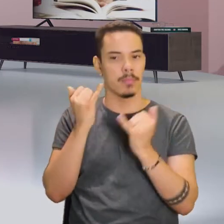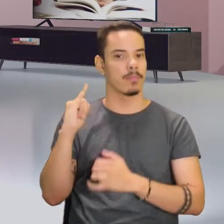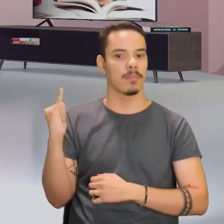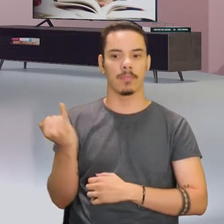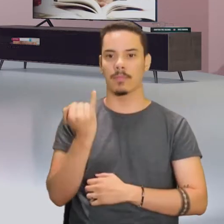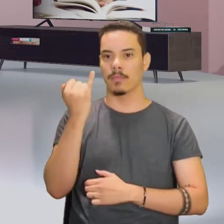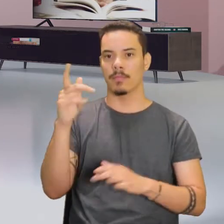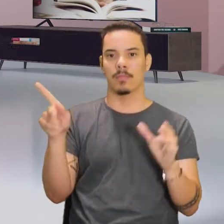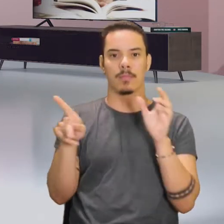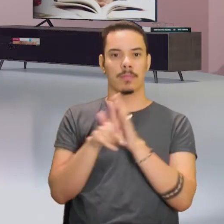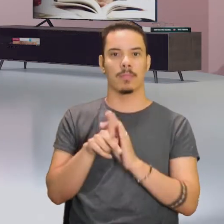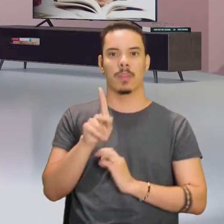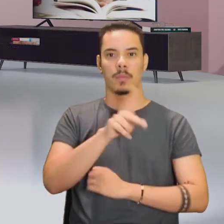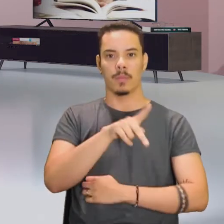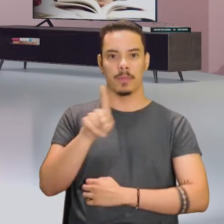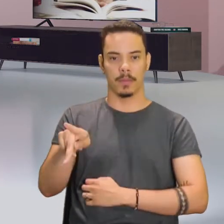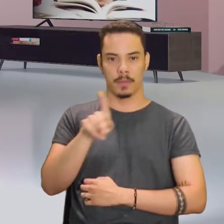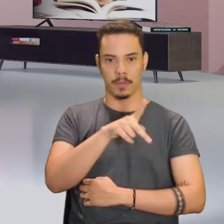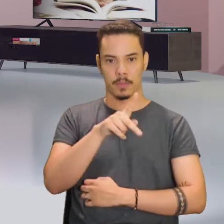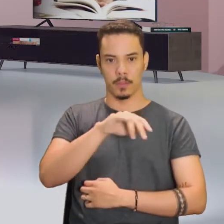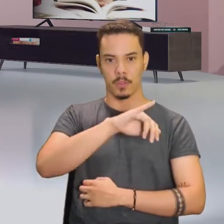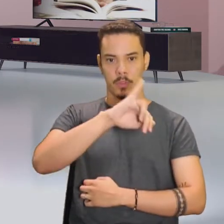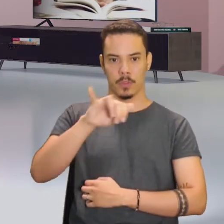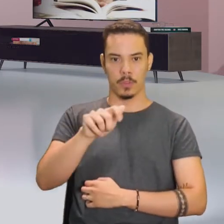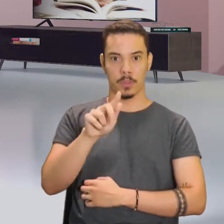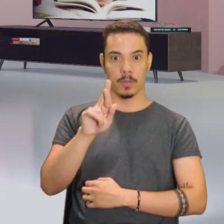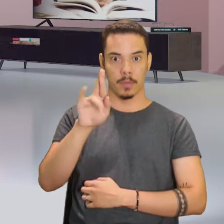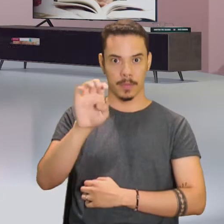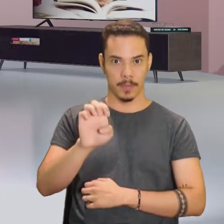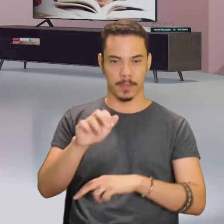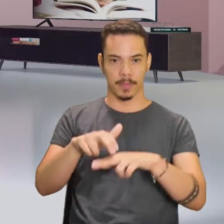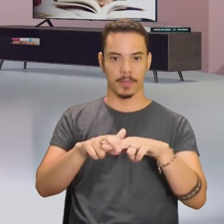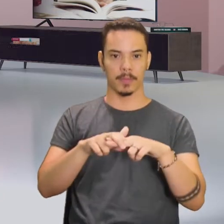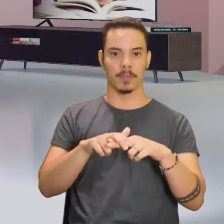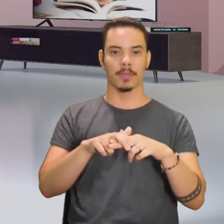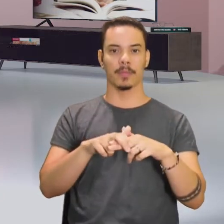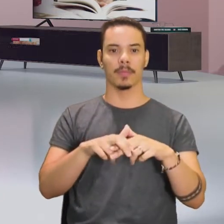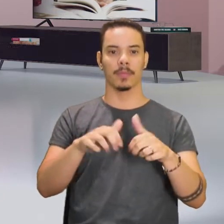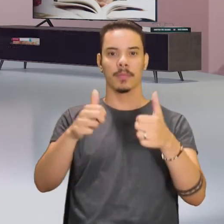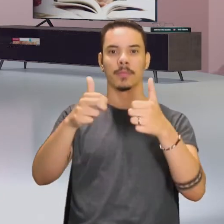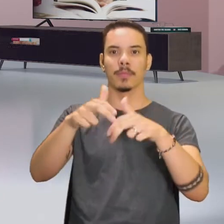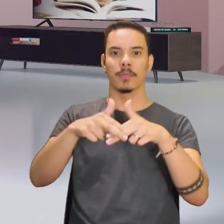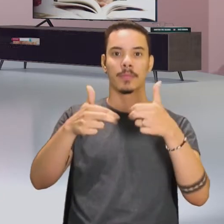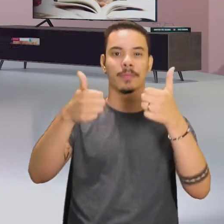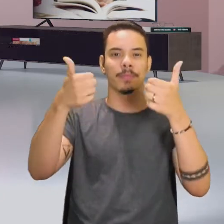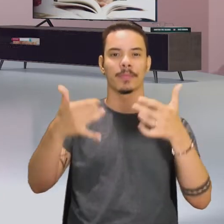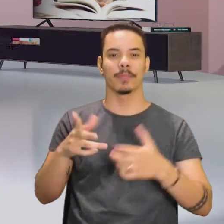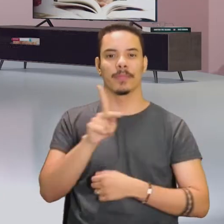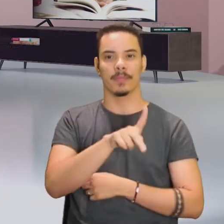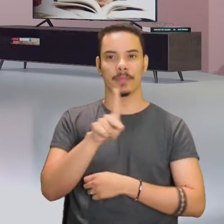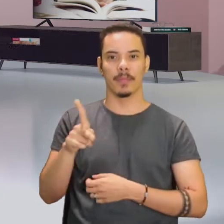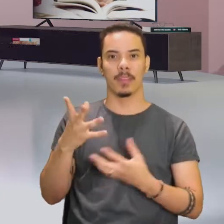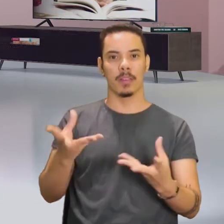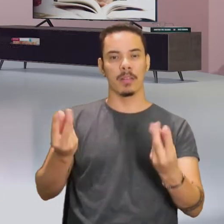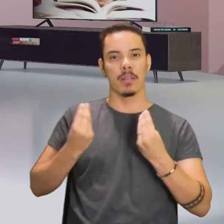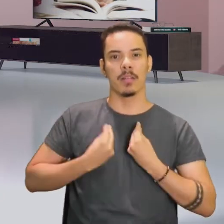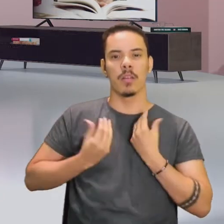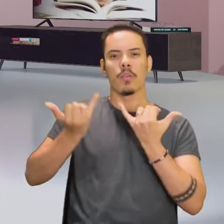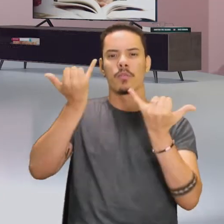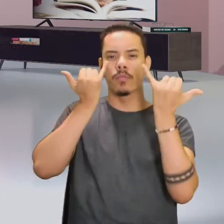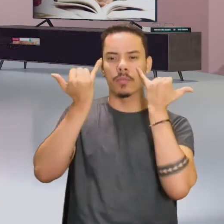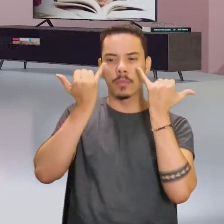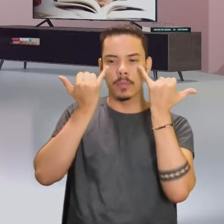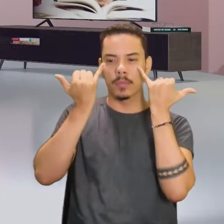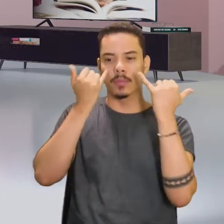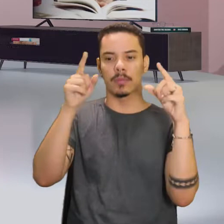pelo nosso professor Jorge. Professor, então vejam só, você vai nos informar,